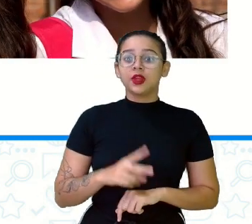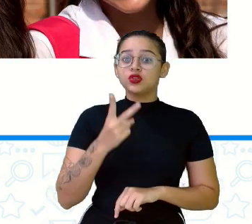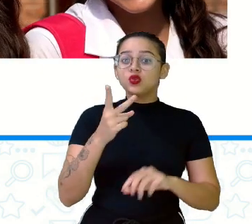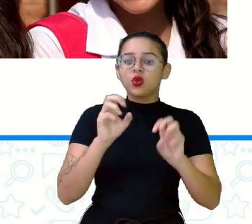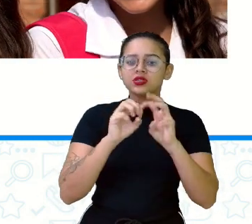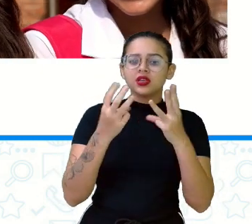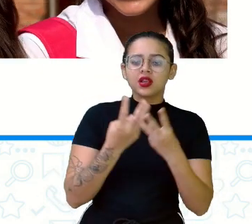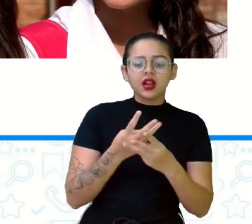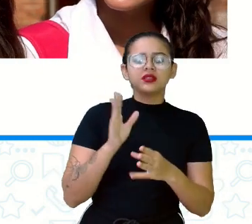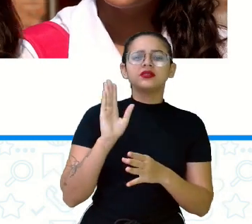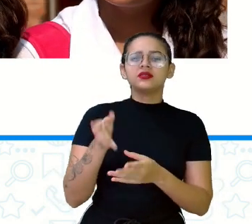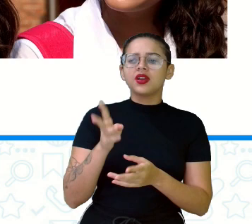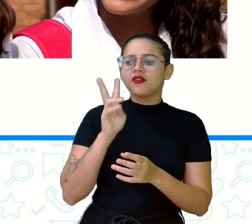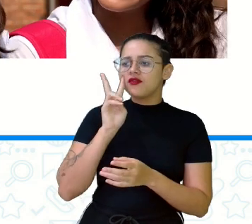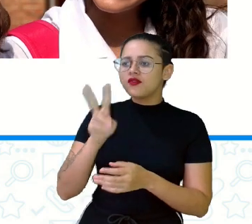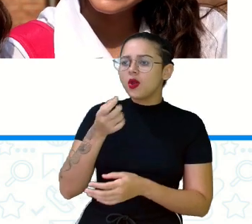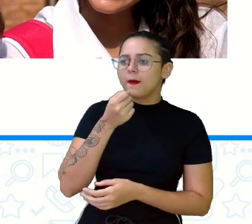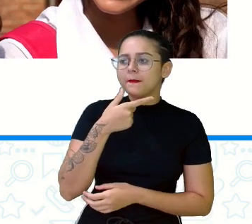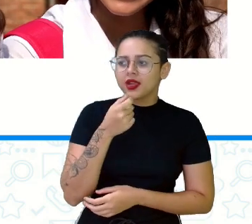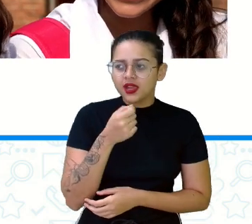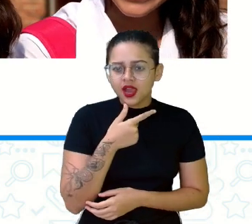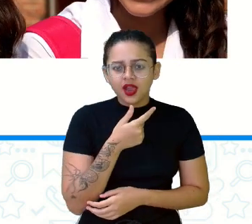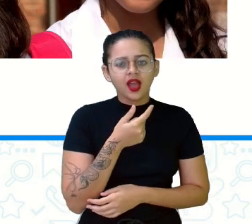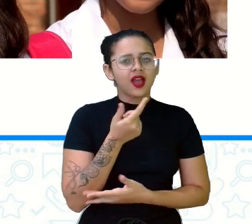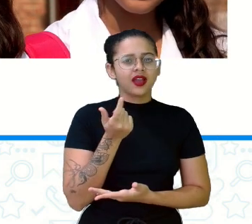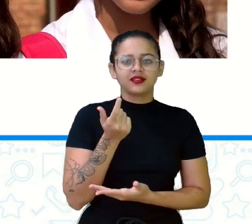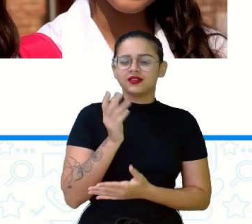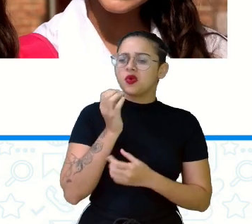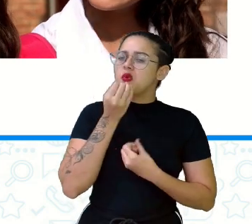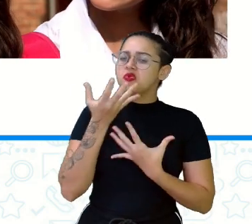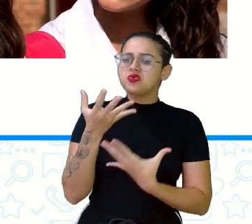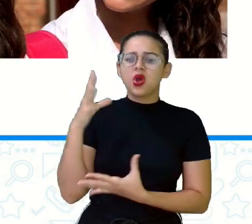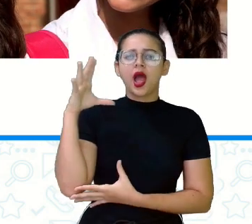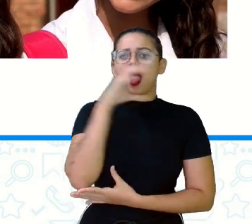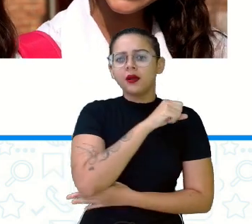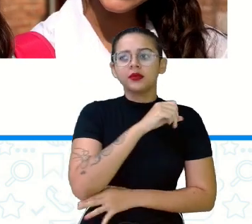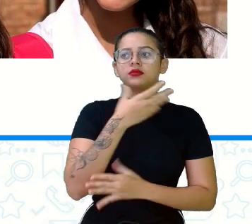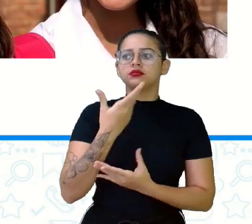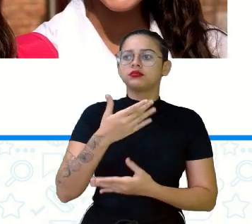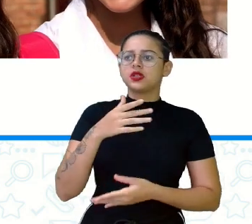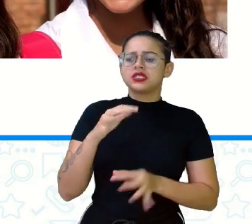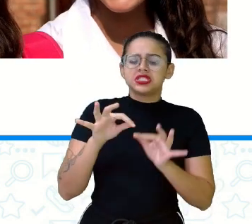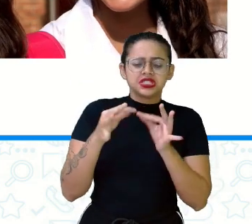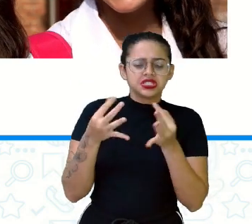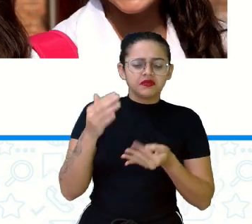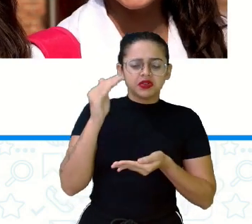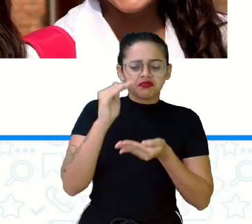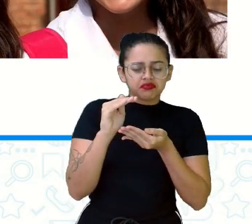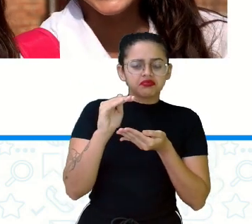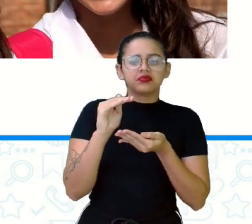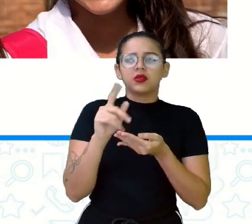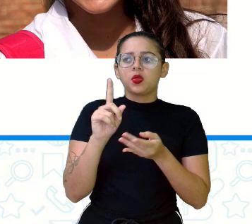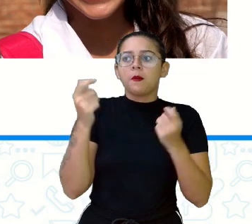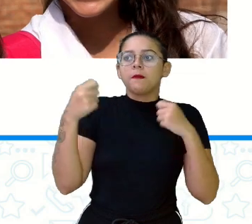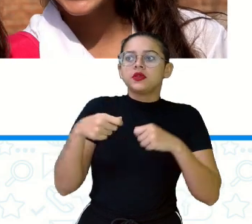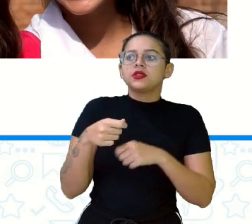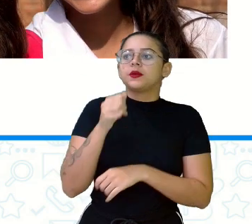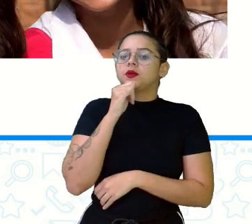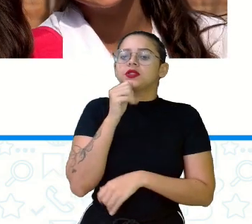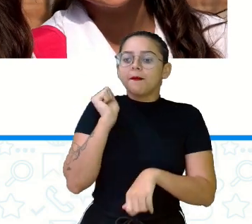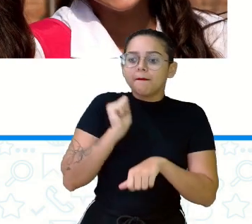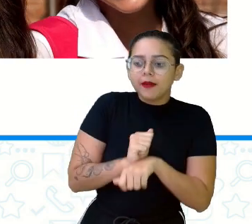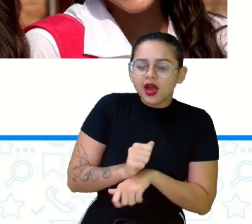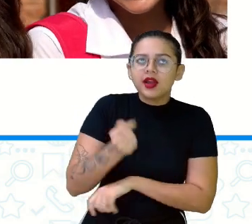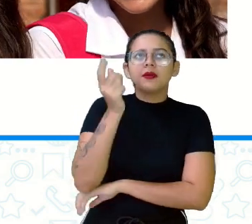slidezinhos ali, você já viu a piada, poucos segundos a gente contou. O enredo é simples, então não precisa a gente parar,